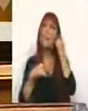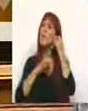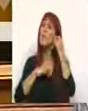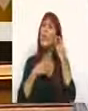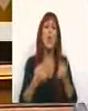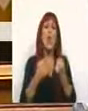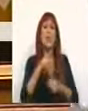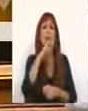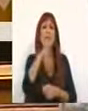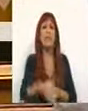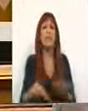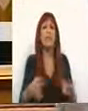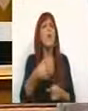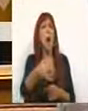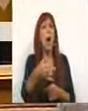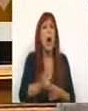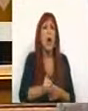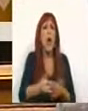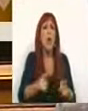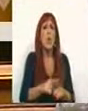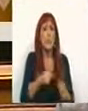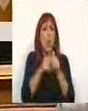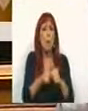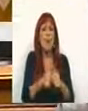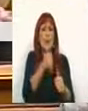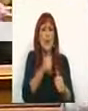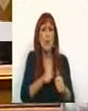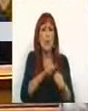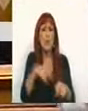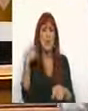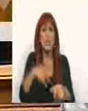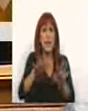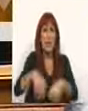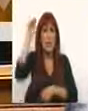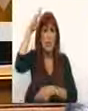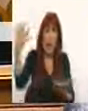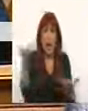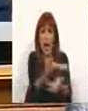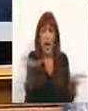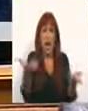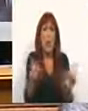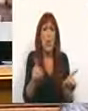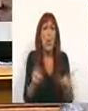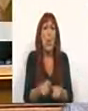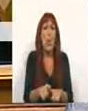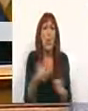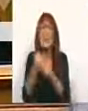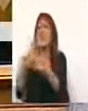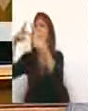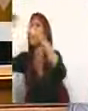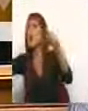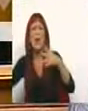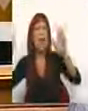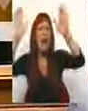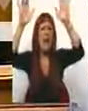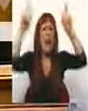senhor é incapaz de dizer se vai ou não vai cumprir esta deliberação da Assembleia da República. É disto que se trata. Não é trabalhar com as câmaras, com não